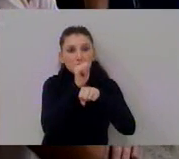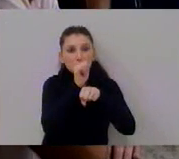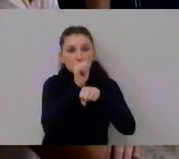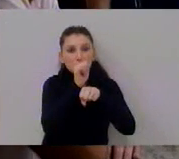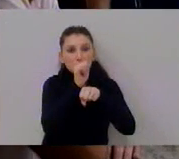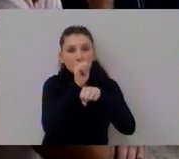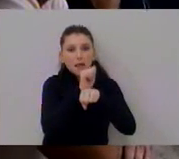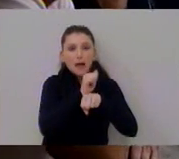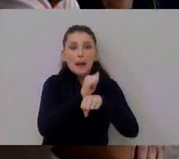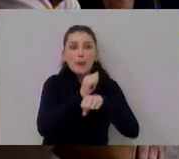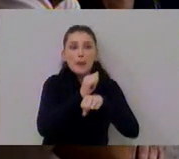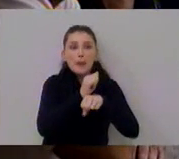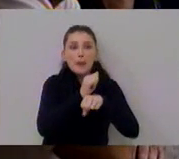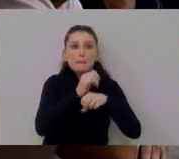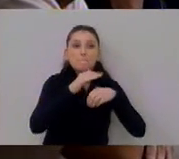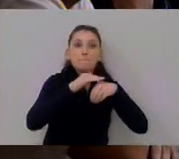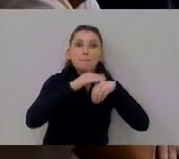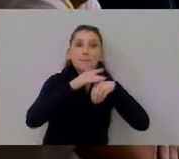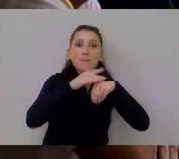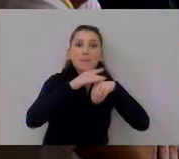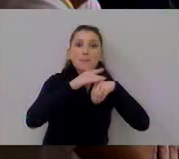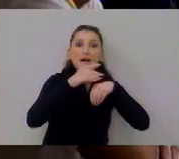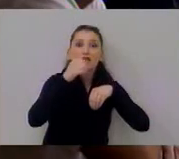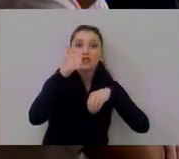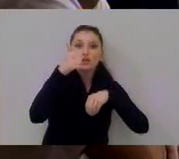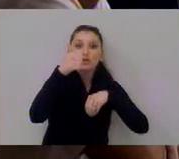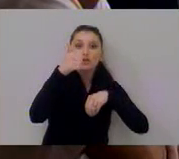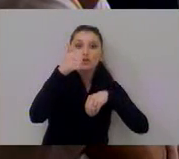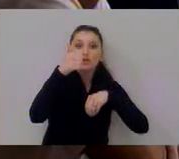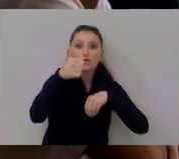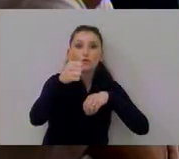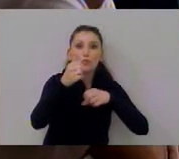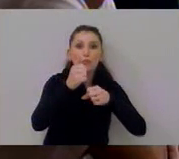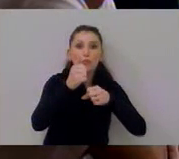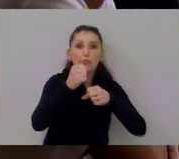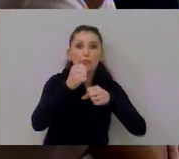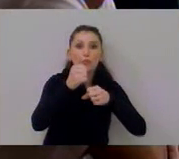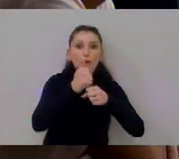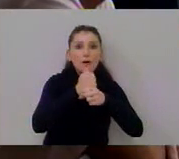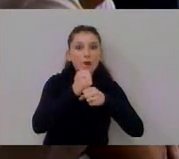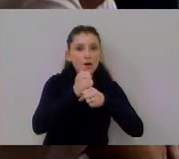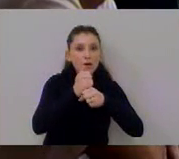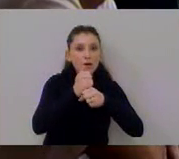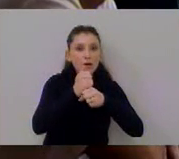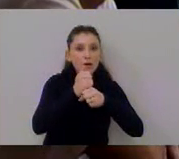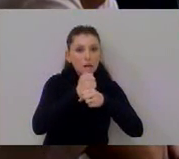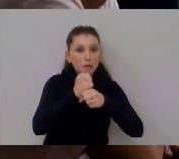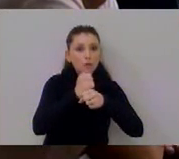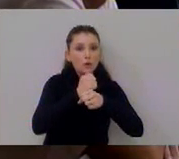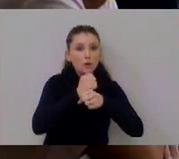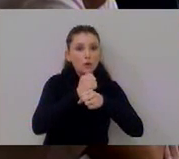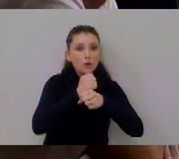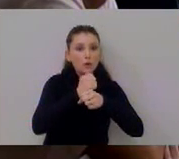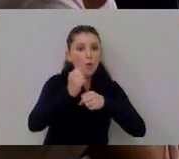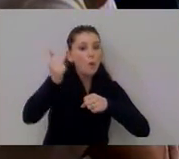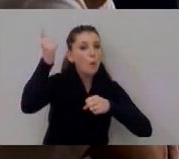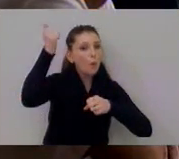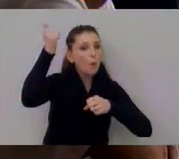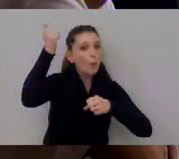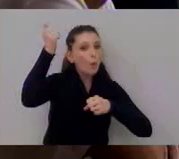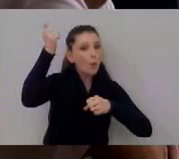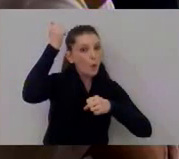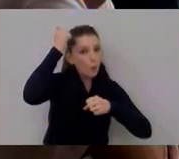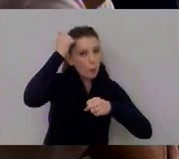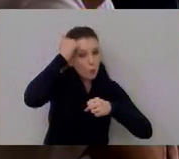aí é culpa da enfermeira. É culpa da enfermeira. Porque